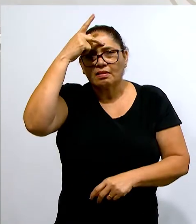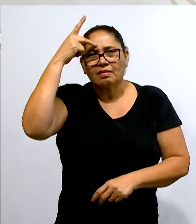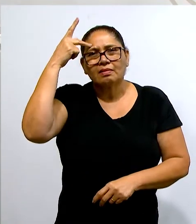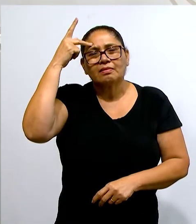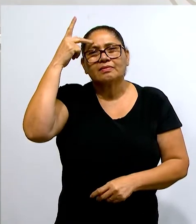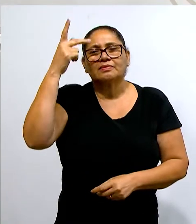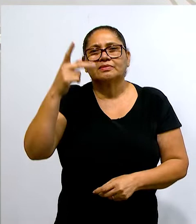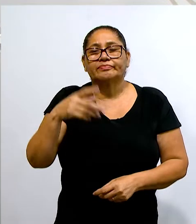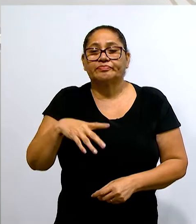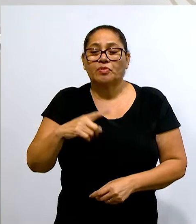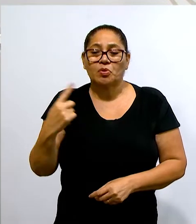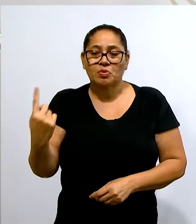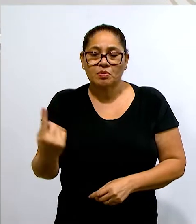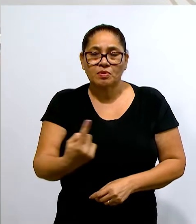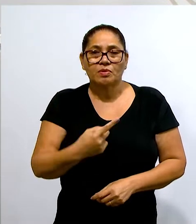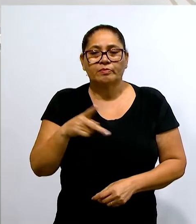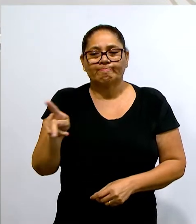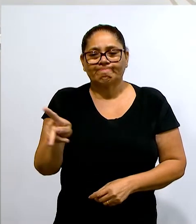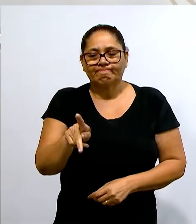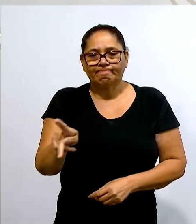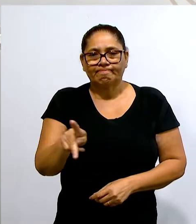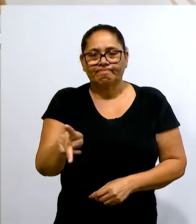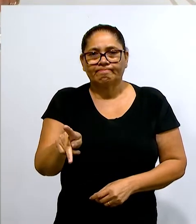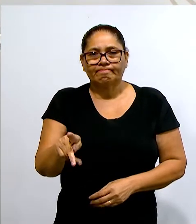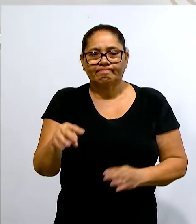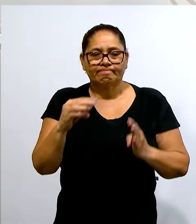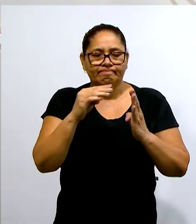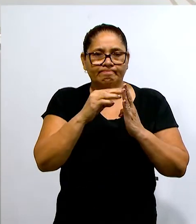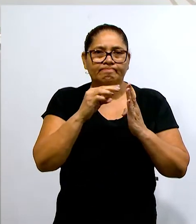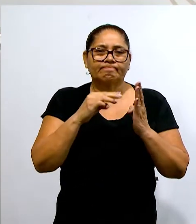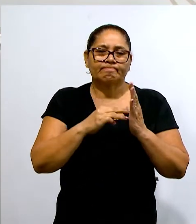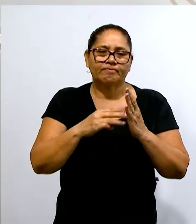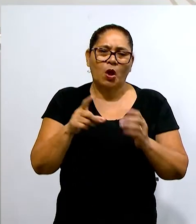nós, professores, muitas vezes, dentro de alguns conteúdos, a gente tem que